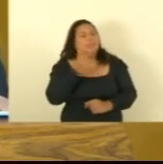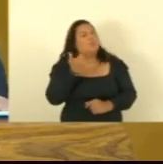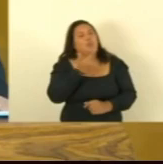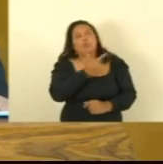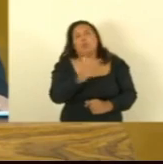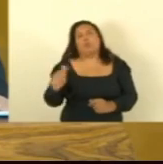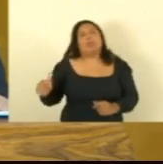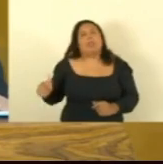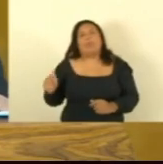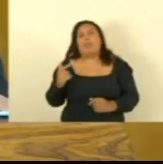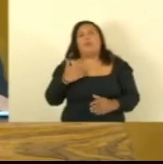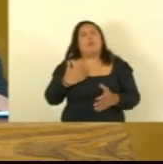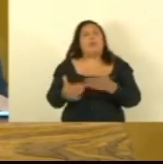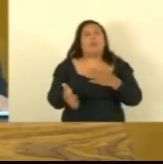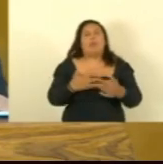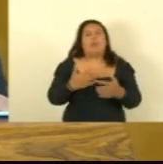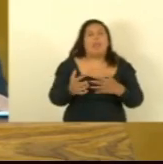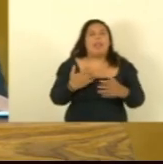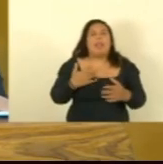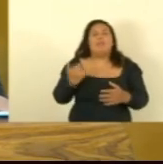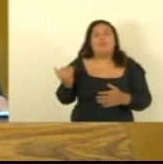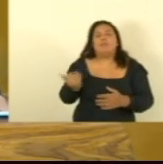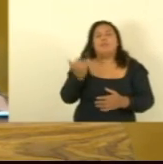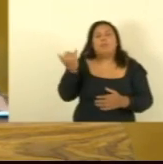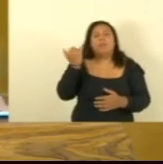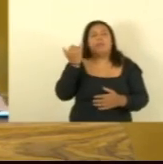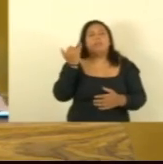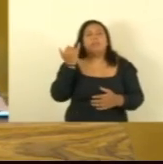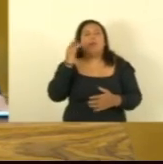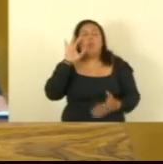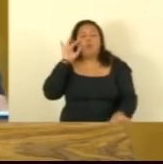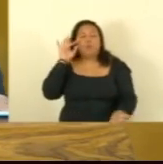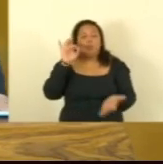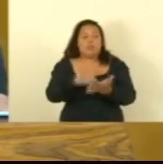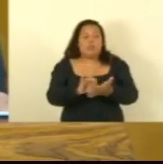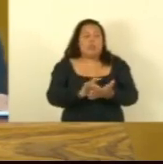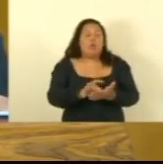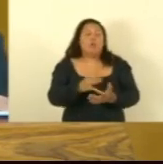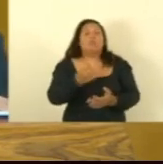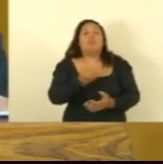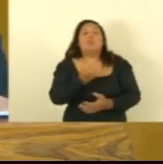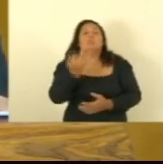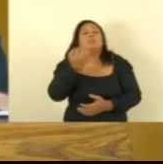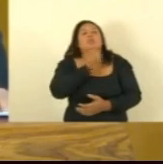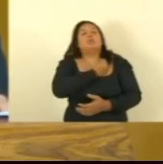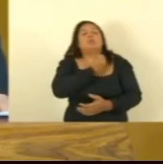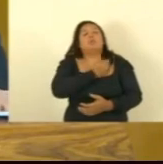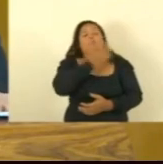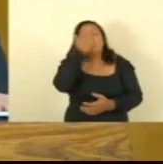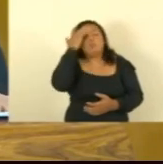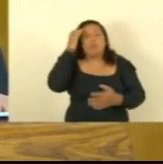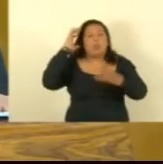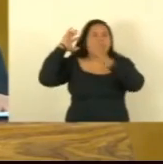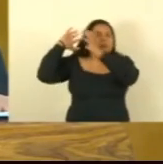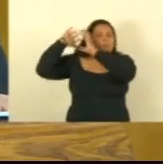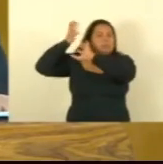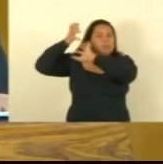não existe sequer um dado oficial do número de pessoas com paralisia